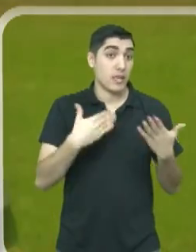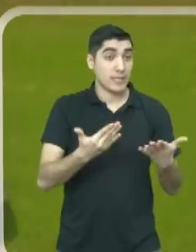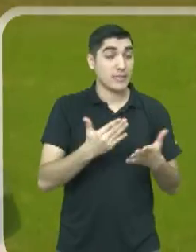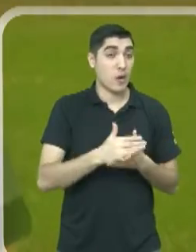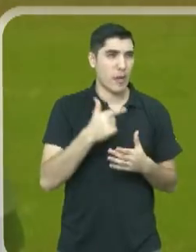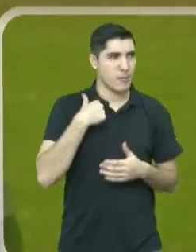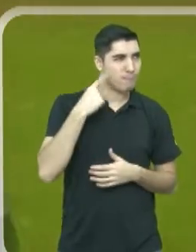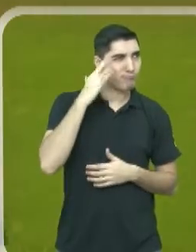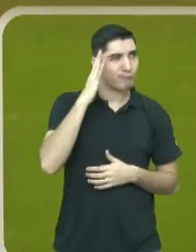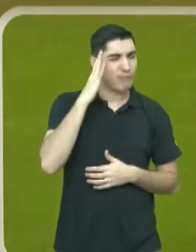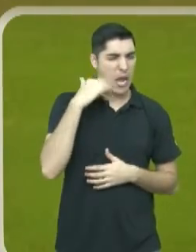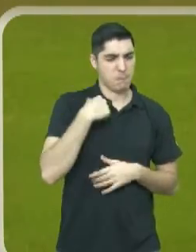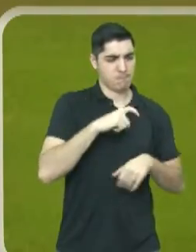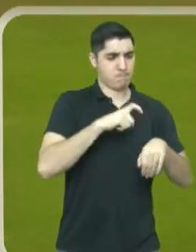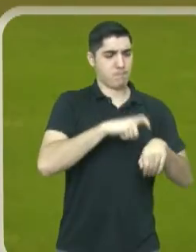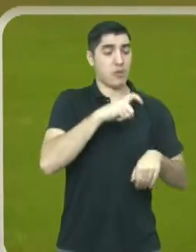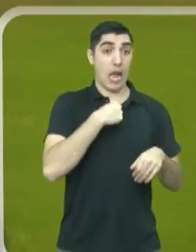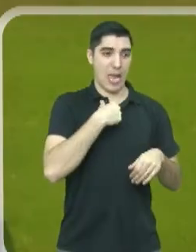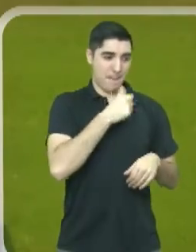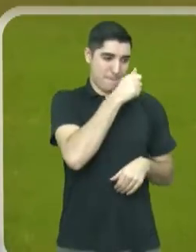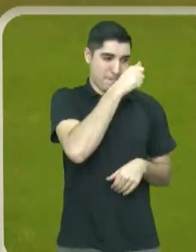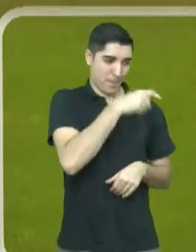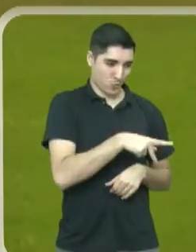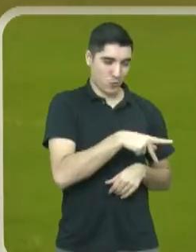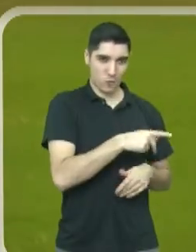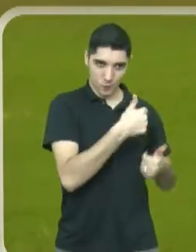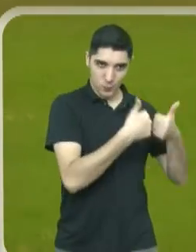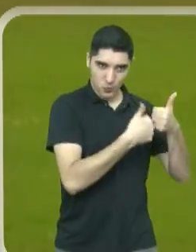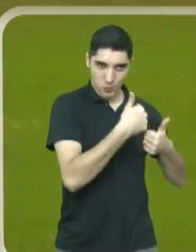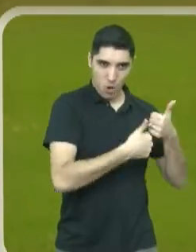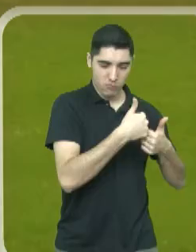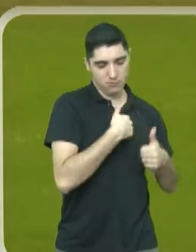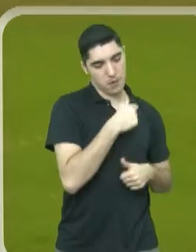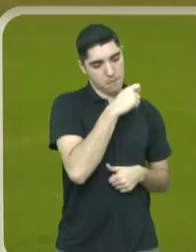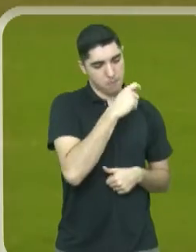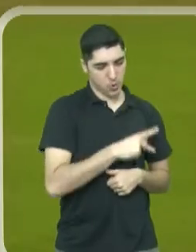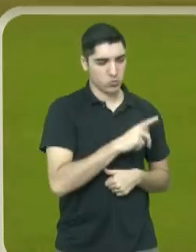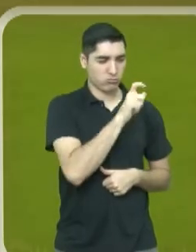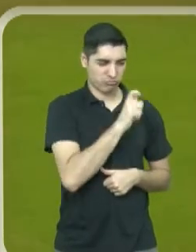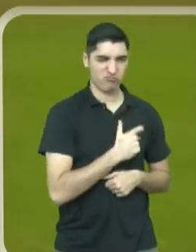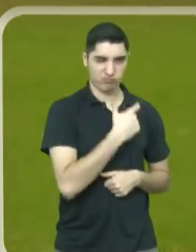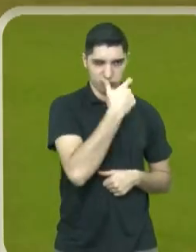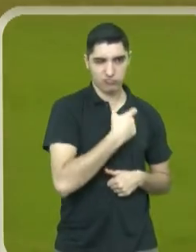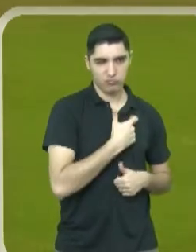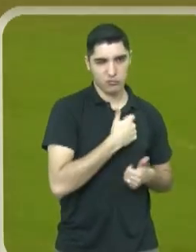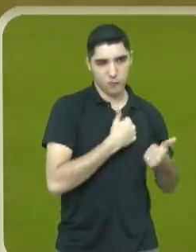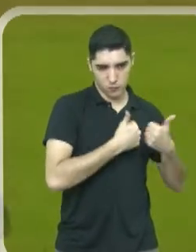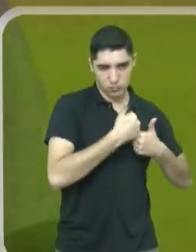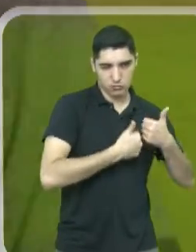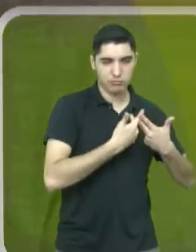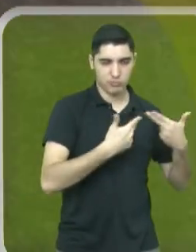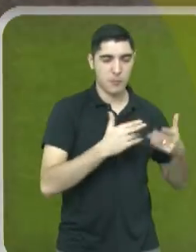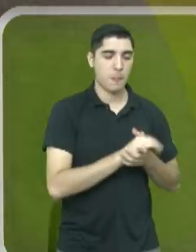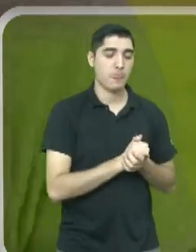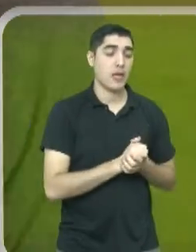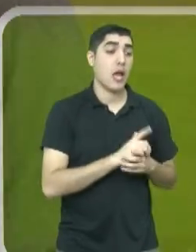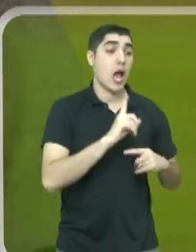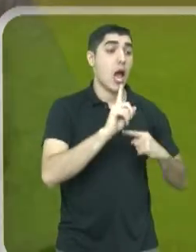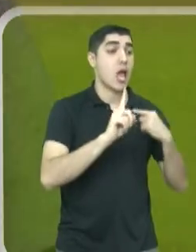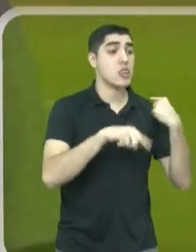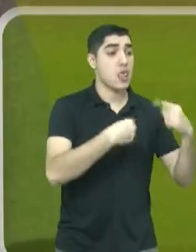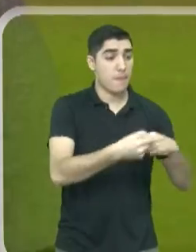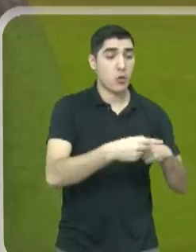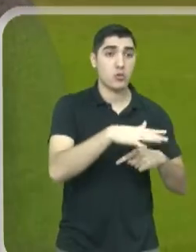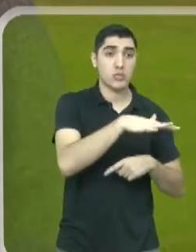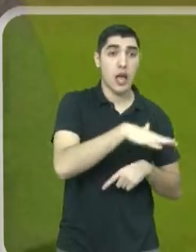eu encerrei minha carreira como atleta. Né? Os partidos políticos veem as pessoas